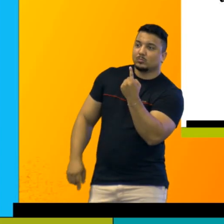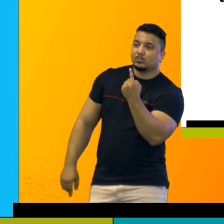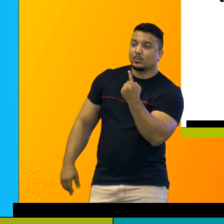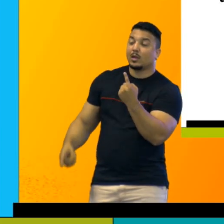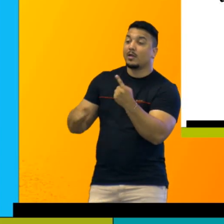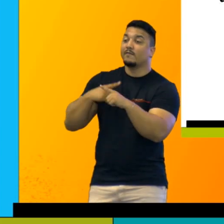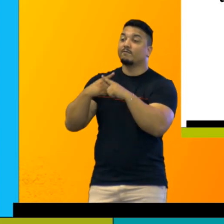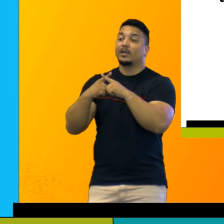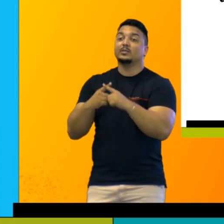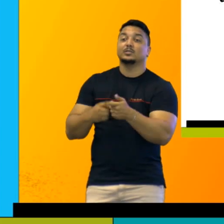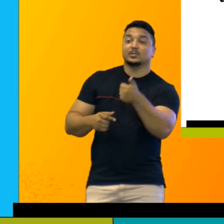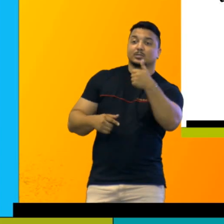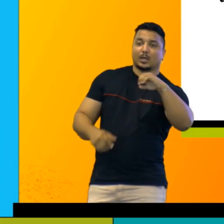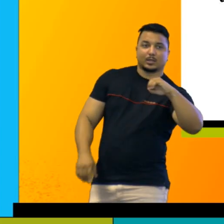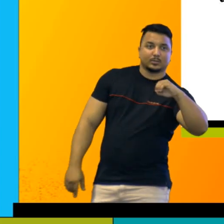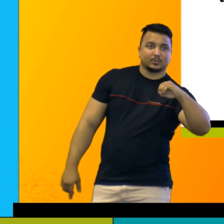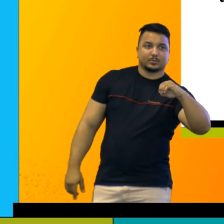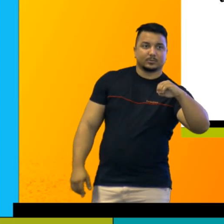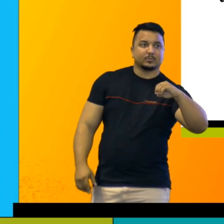Mas ele comprou quantos?